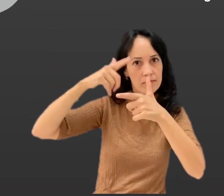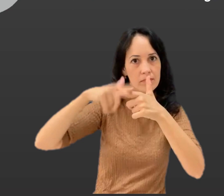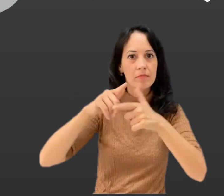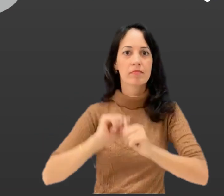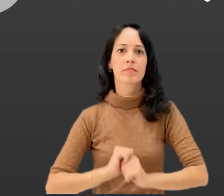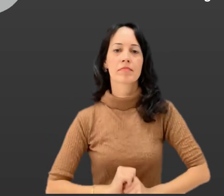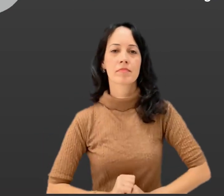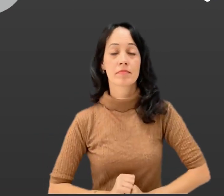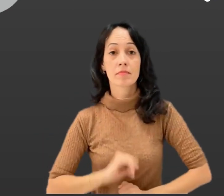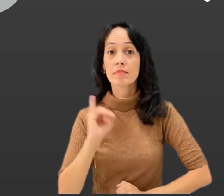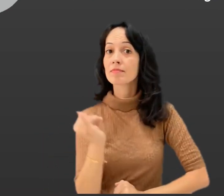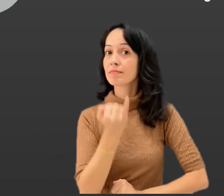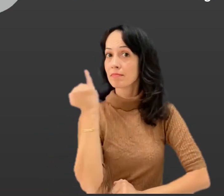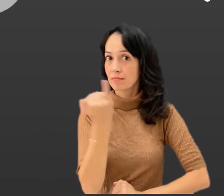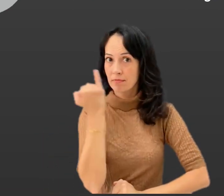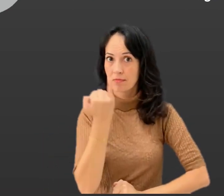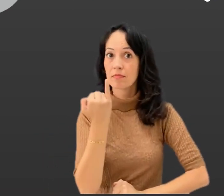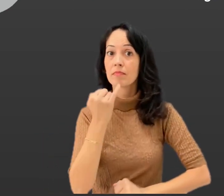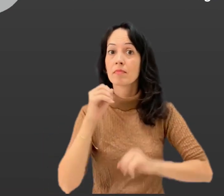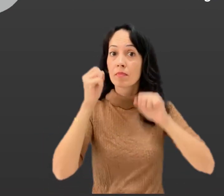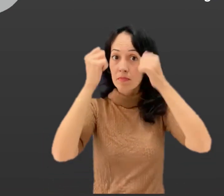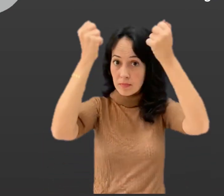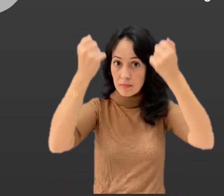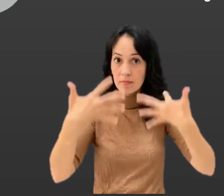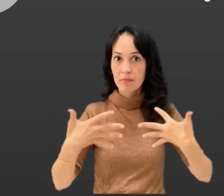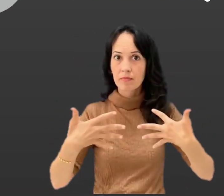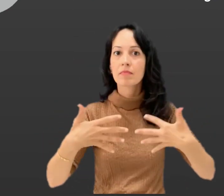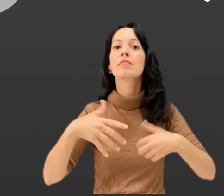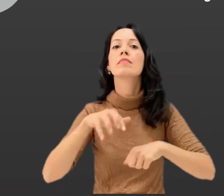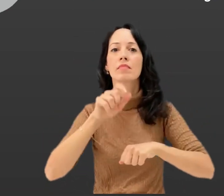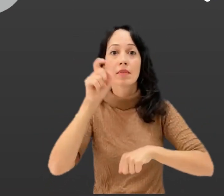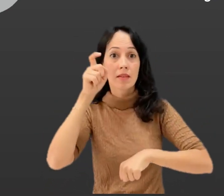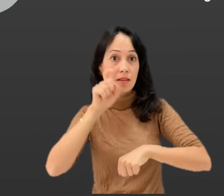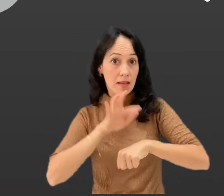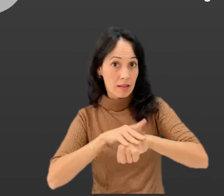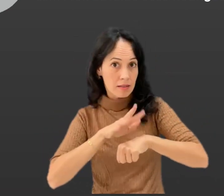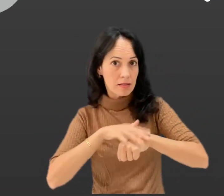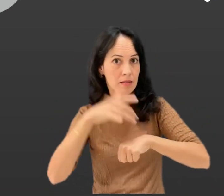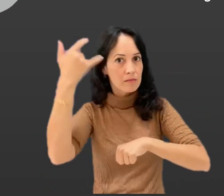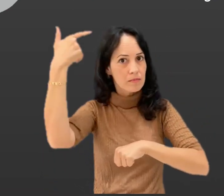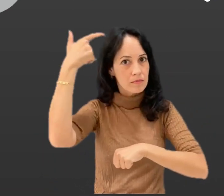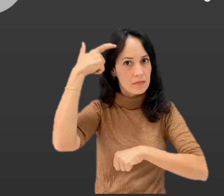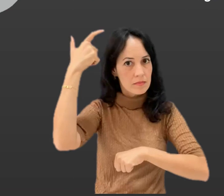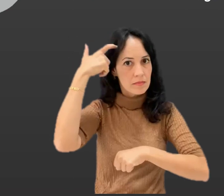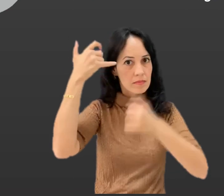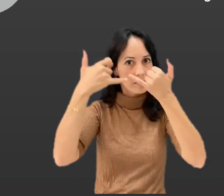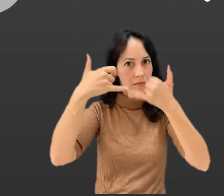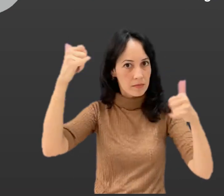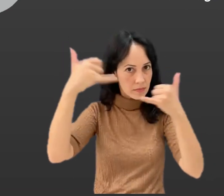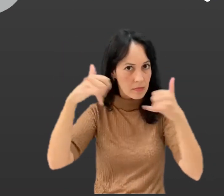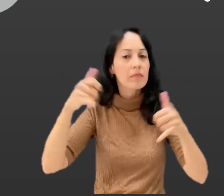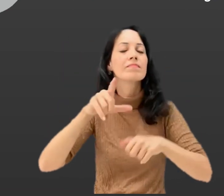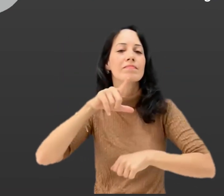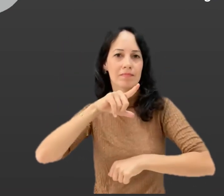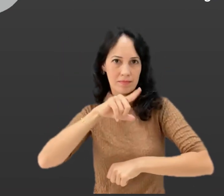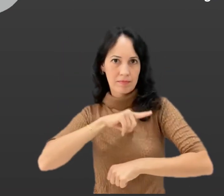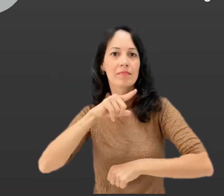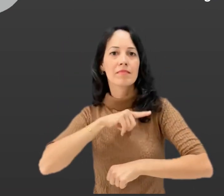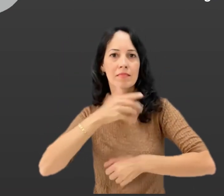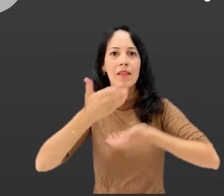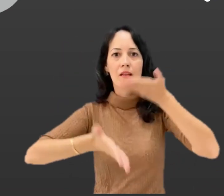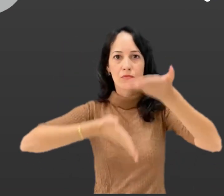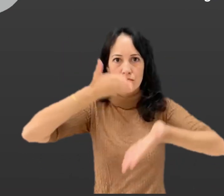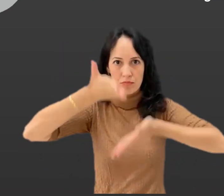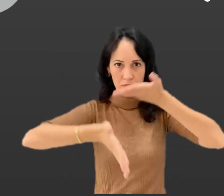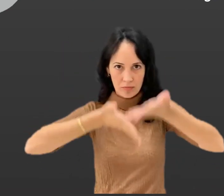é importante ressaltar que a epilepsia tem tratamento e que um bom médico pode ajudar bastante